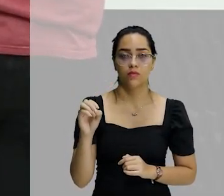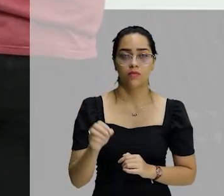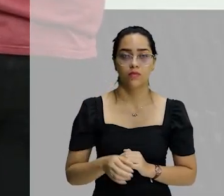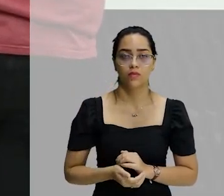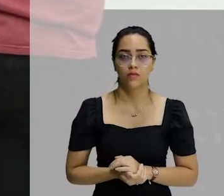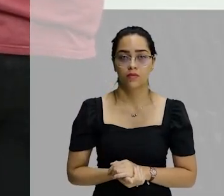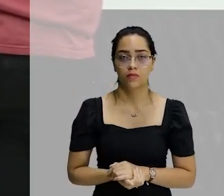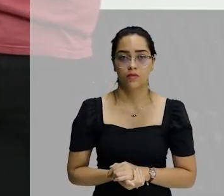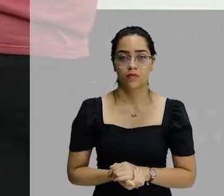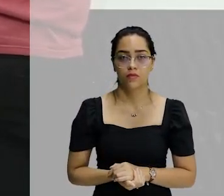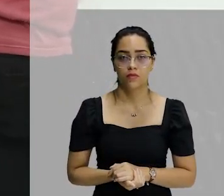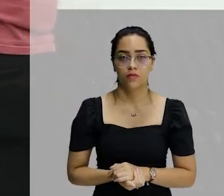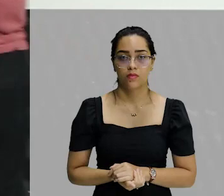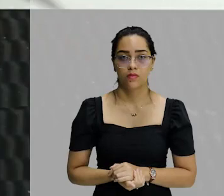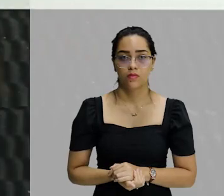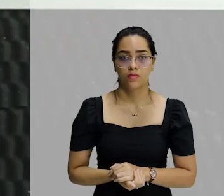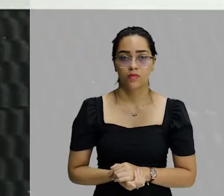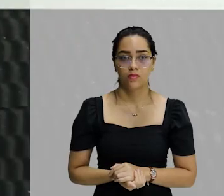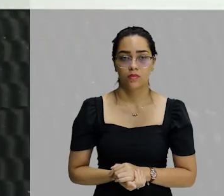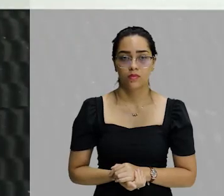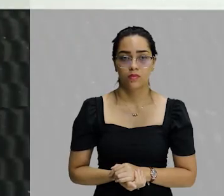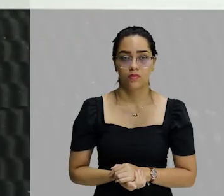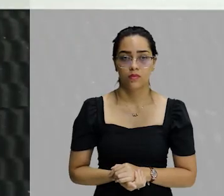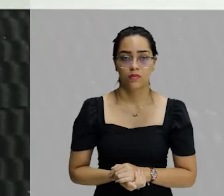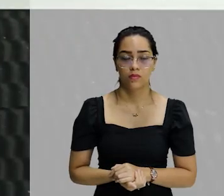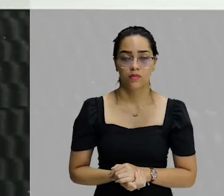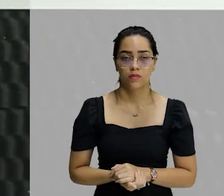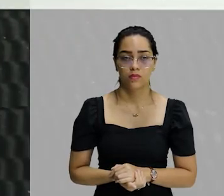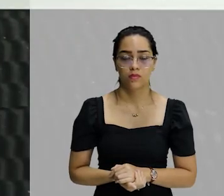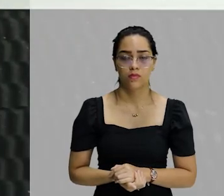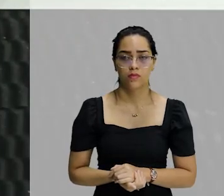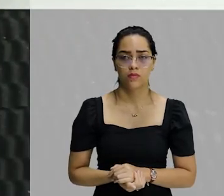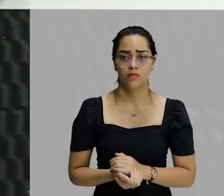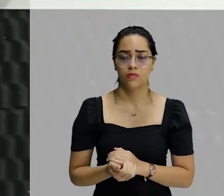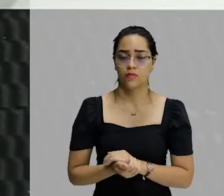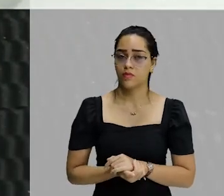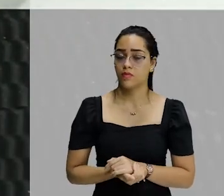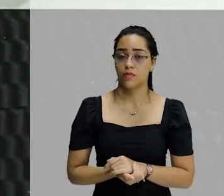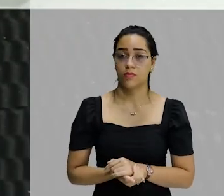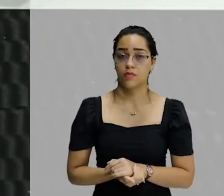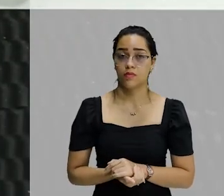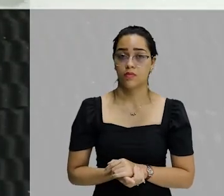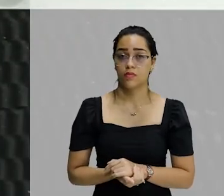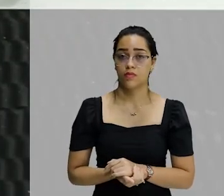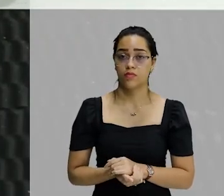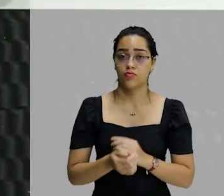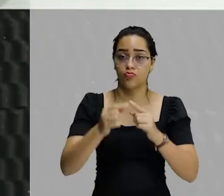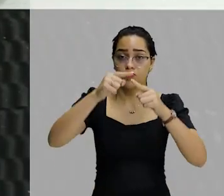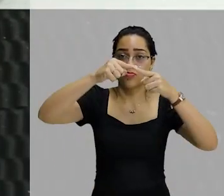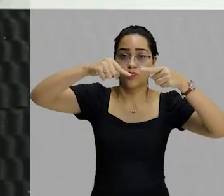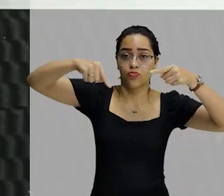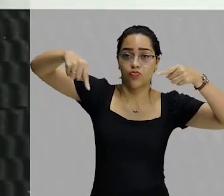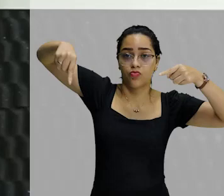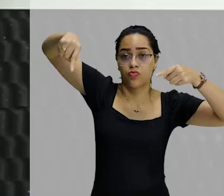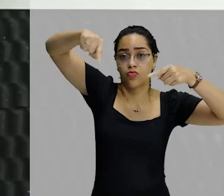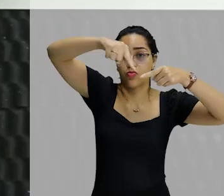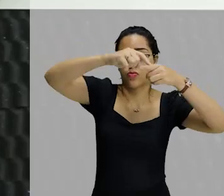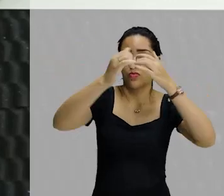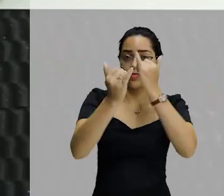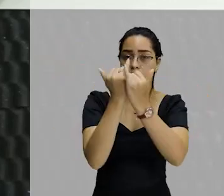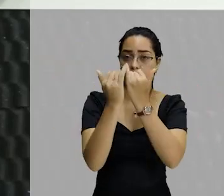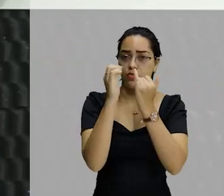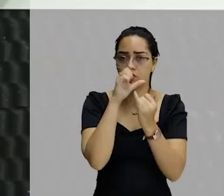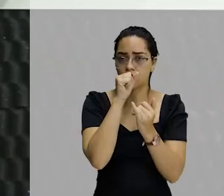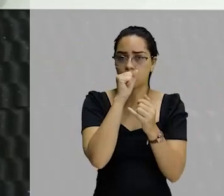Passou uma seção aqui cortando, como se faz na laranja, né? E formou aqui um círculo. Formou